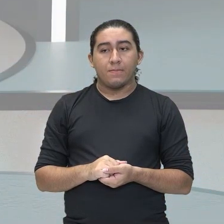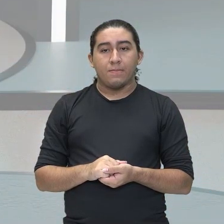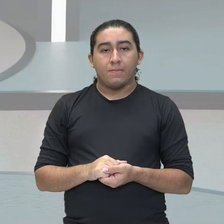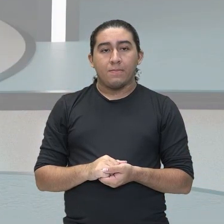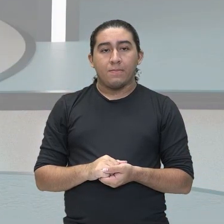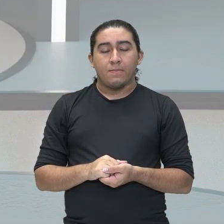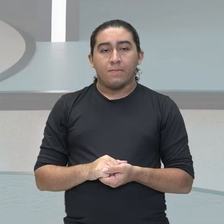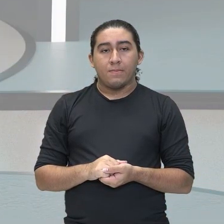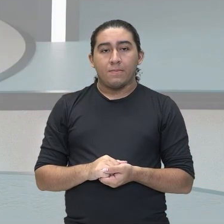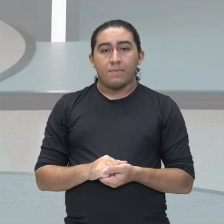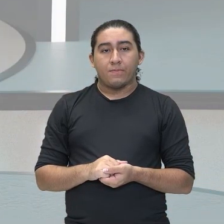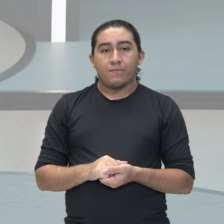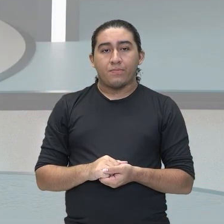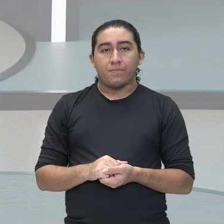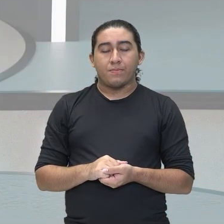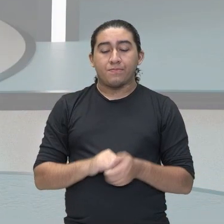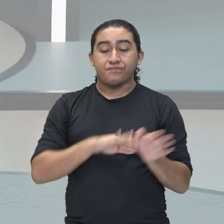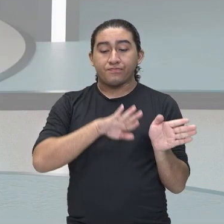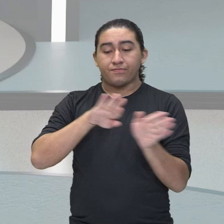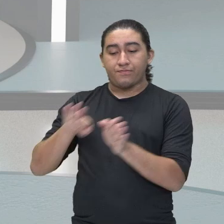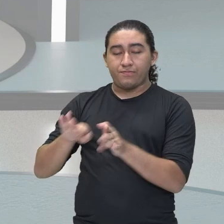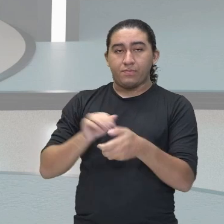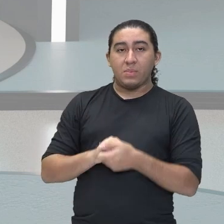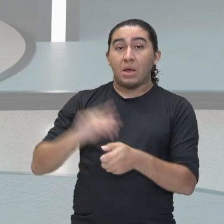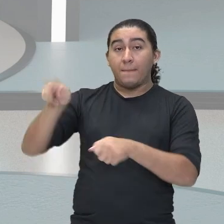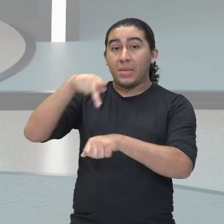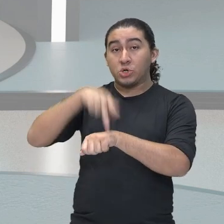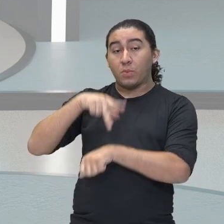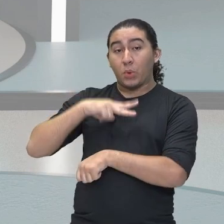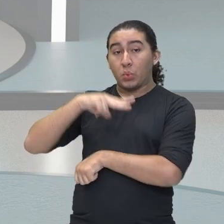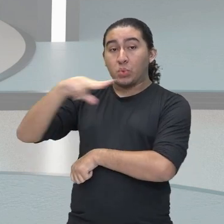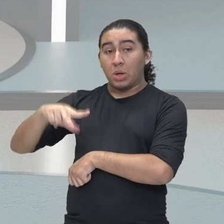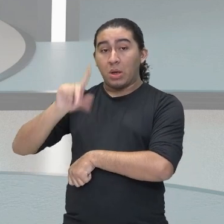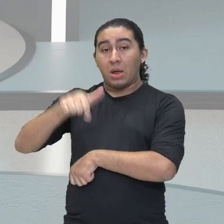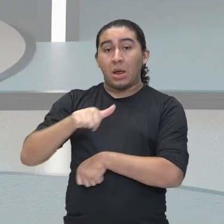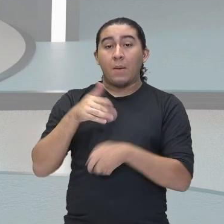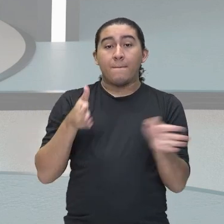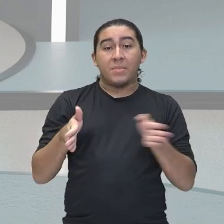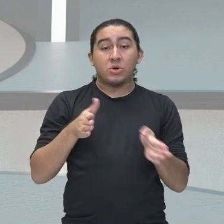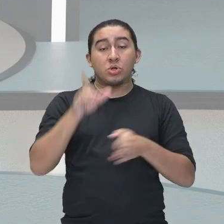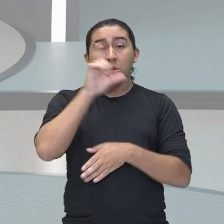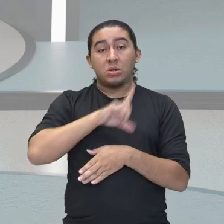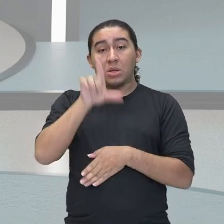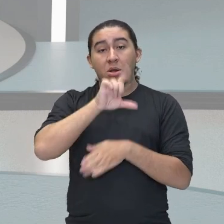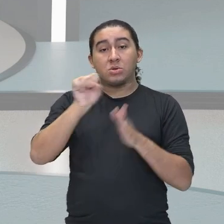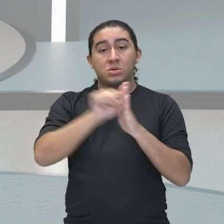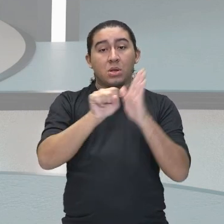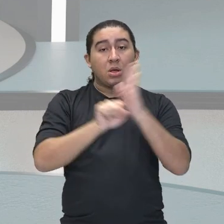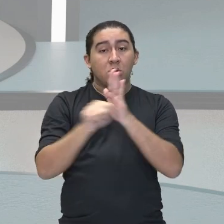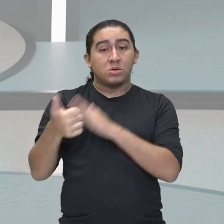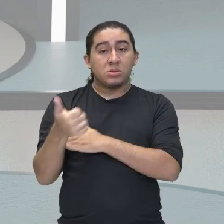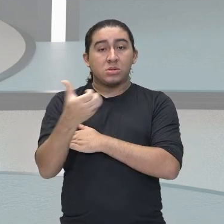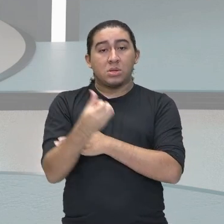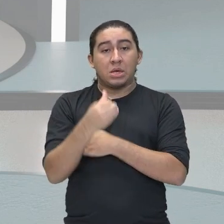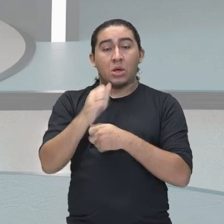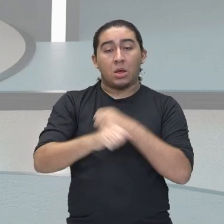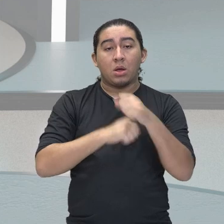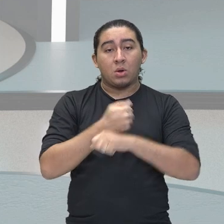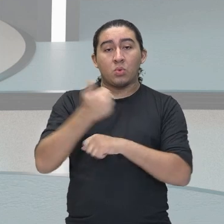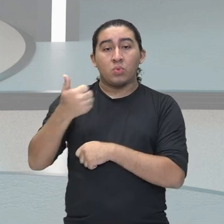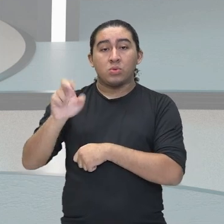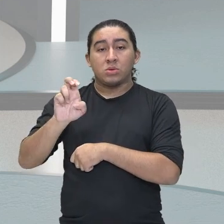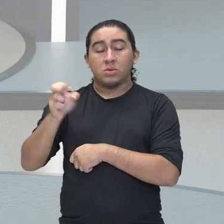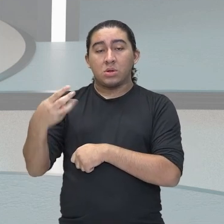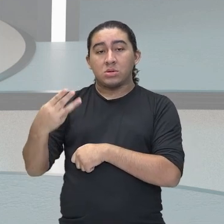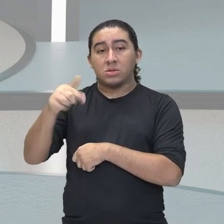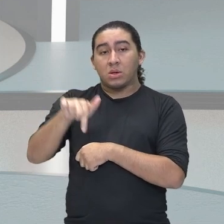Em Portugal, o classicismo compreende o período literário do século XVI, entre 1537